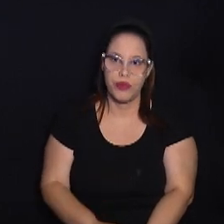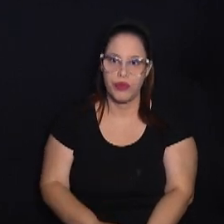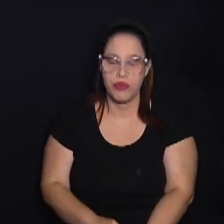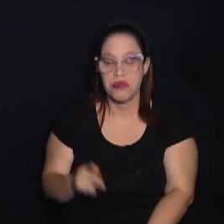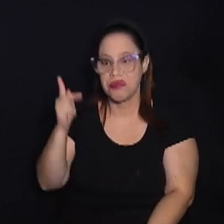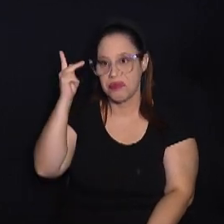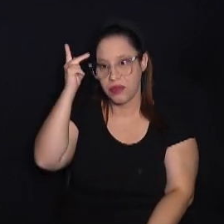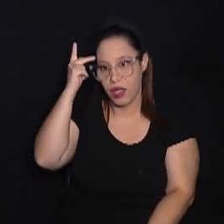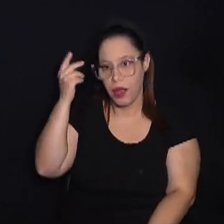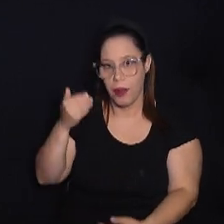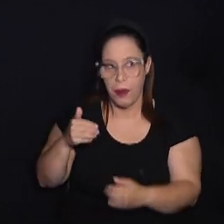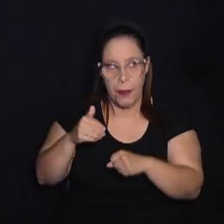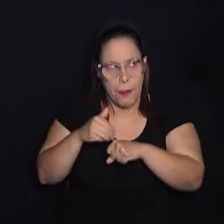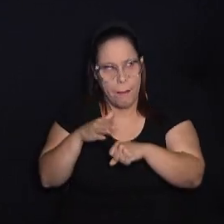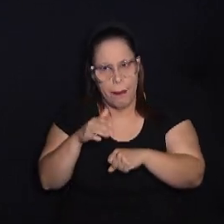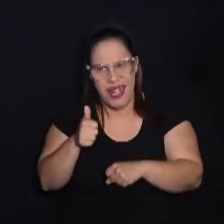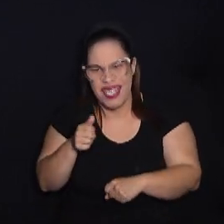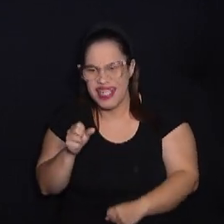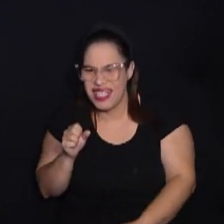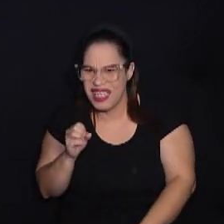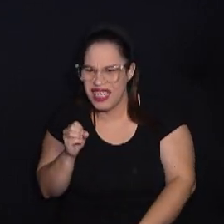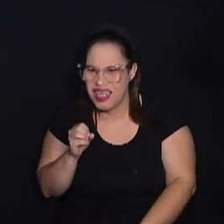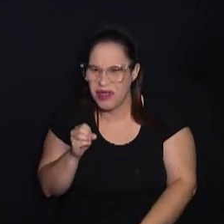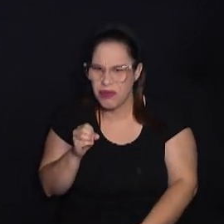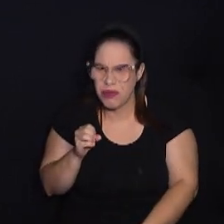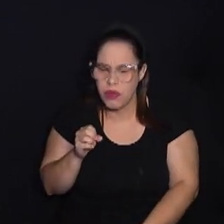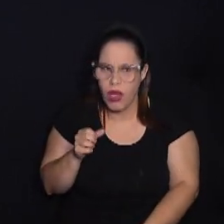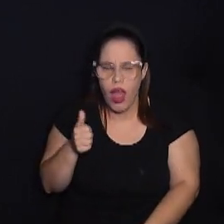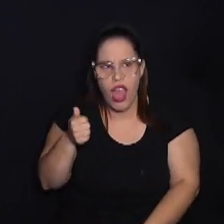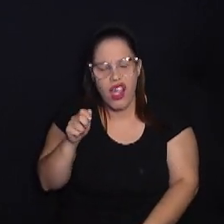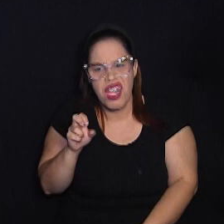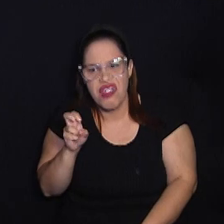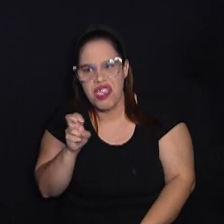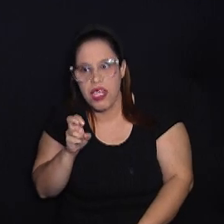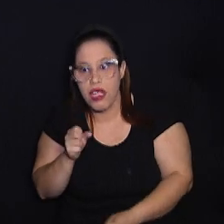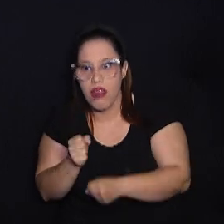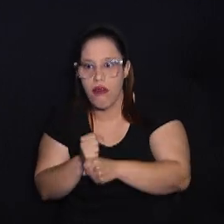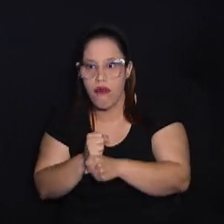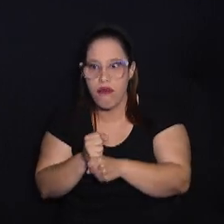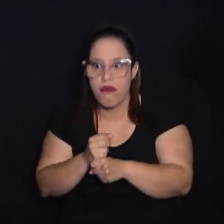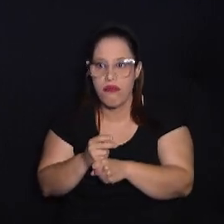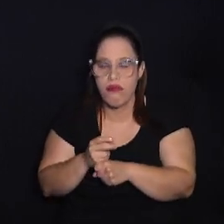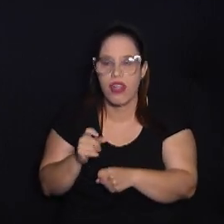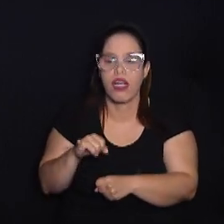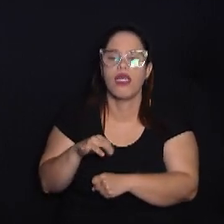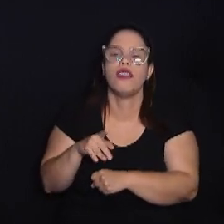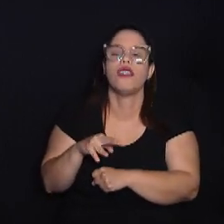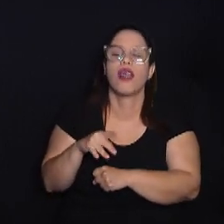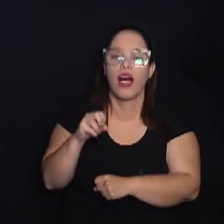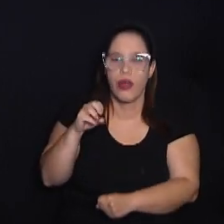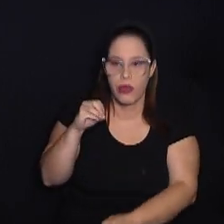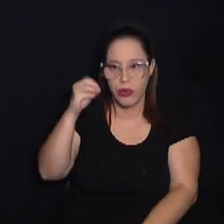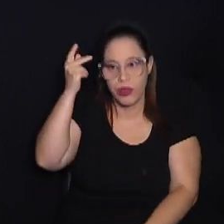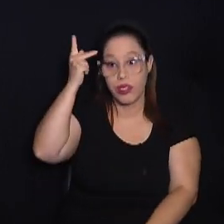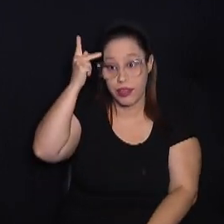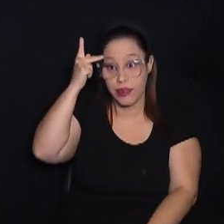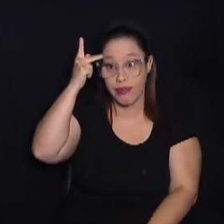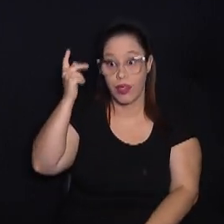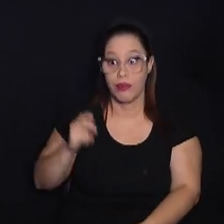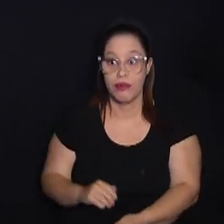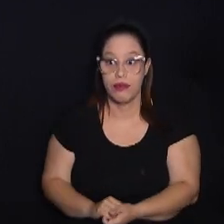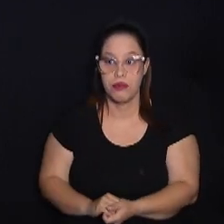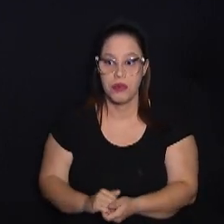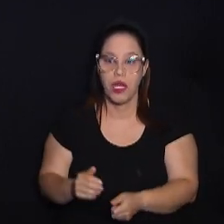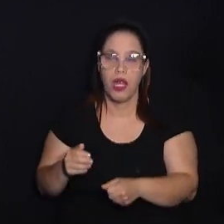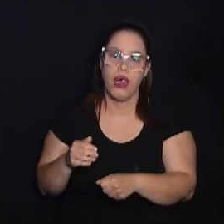que já tem mais de 100 anos, né? 105 anos o Sindicato de São Paulo, então aqui a